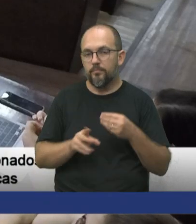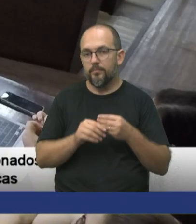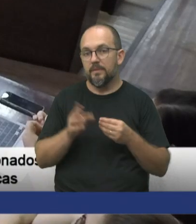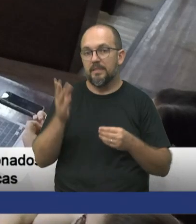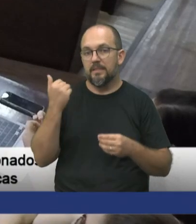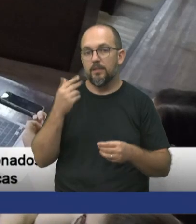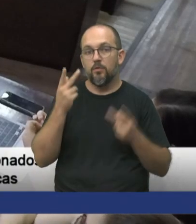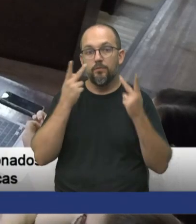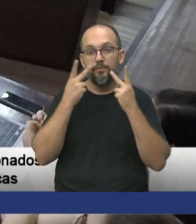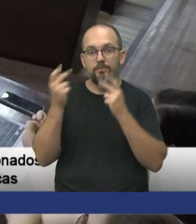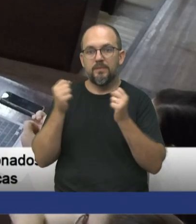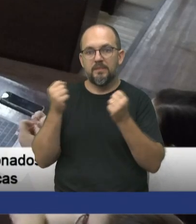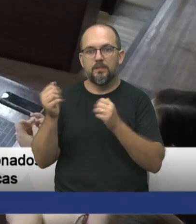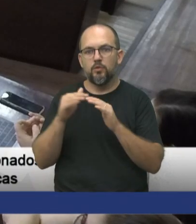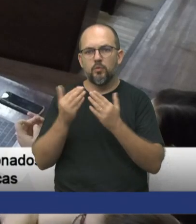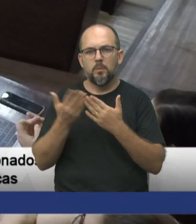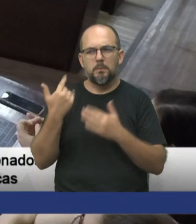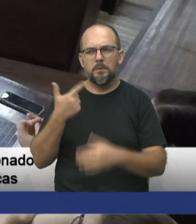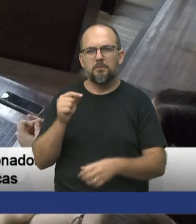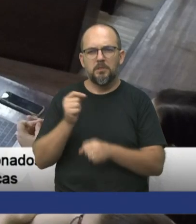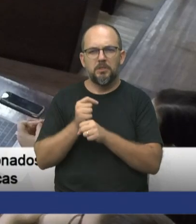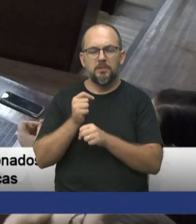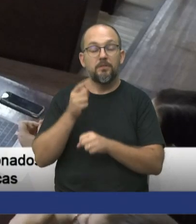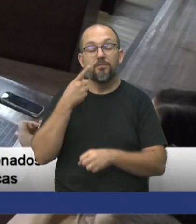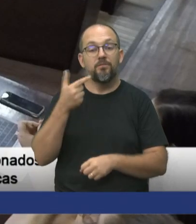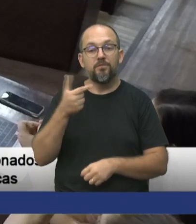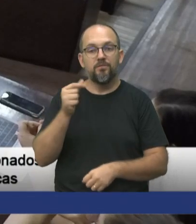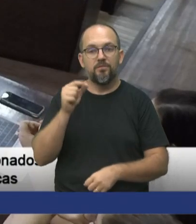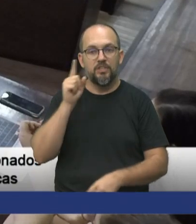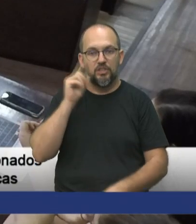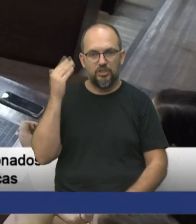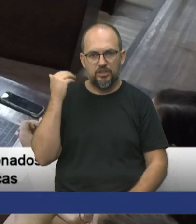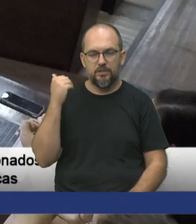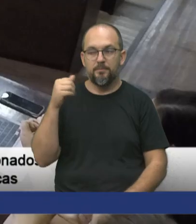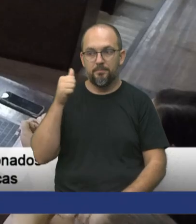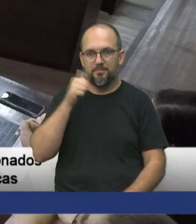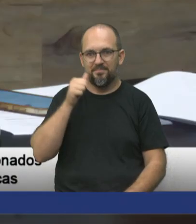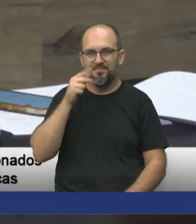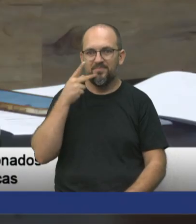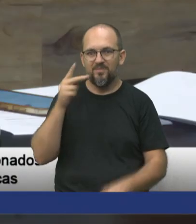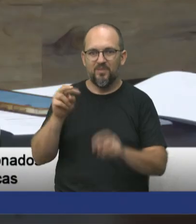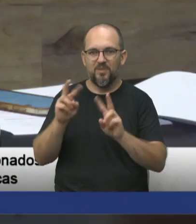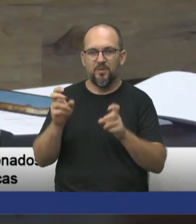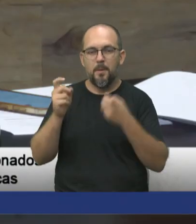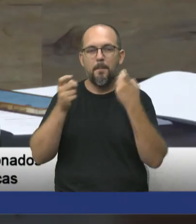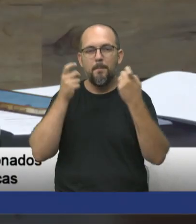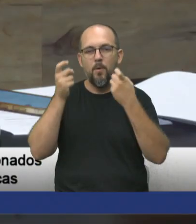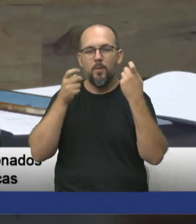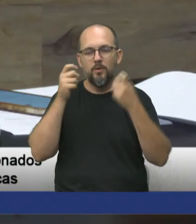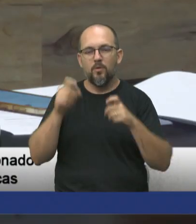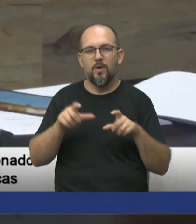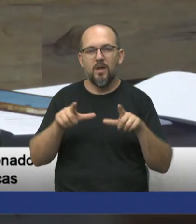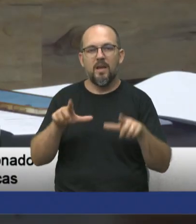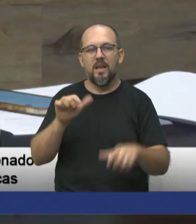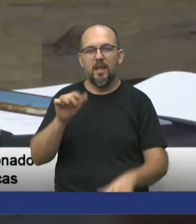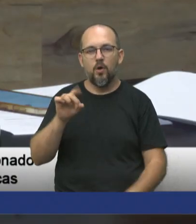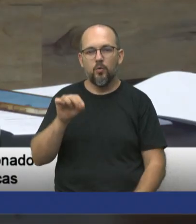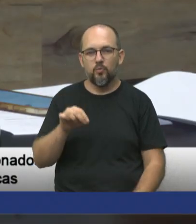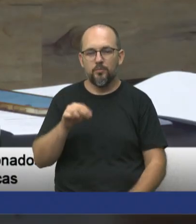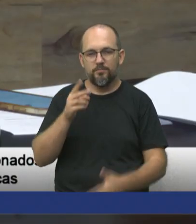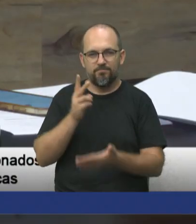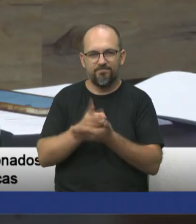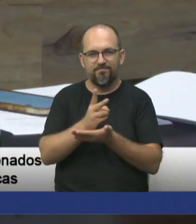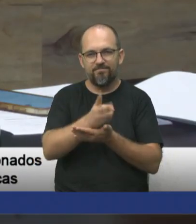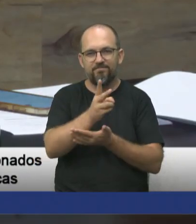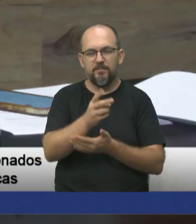a escola, há uns 20 dias, as meninas trouxeram essa pauta, essa questão da preocupação do laudo permanente. E eu confesso